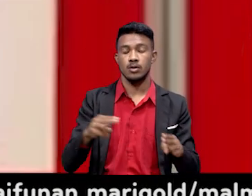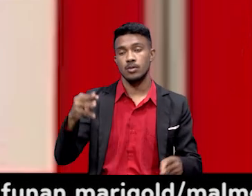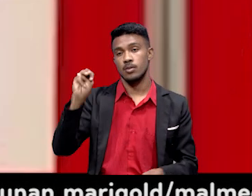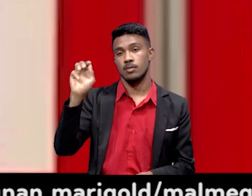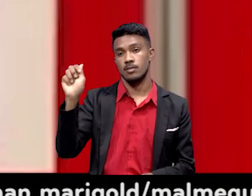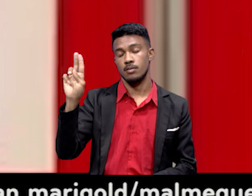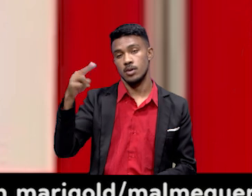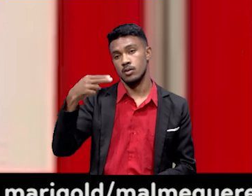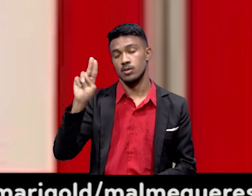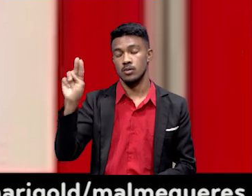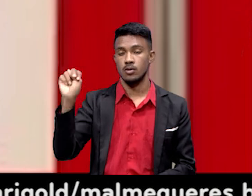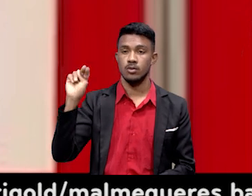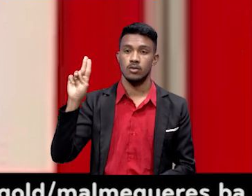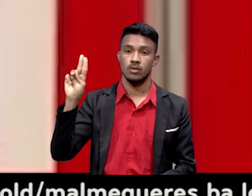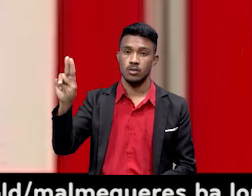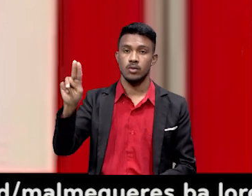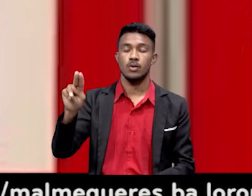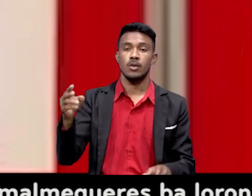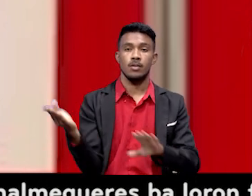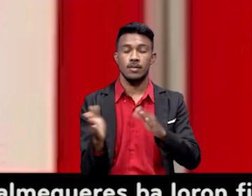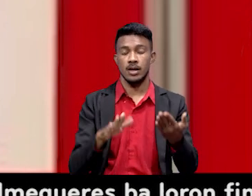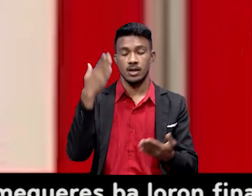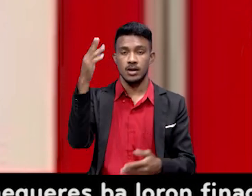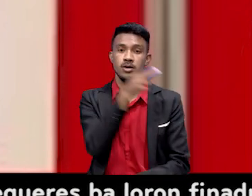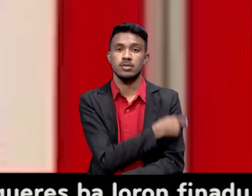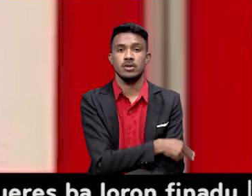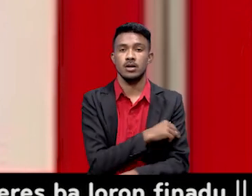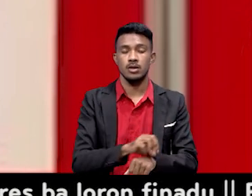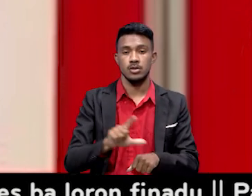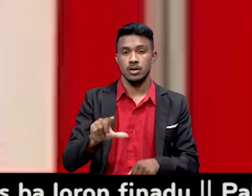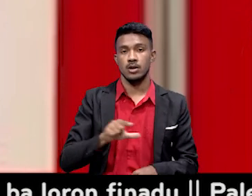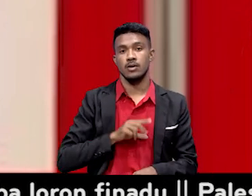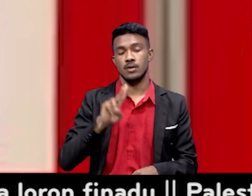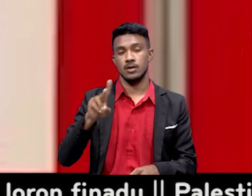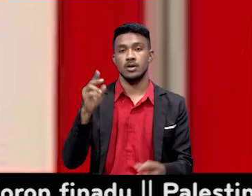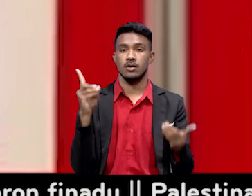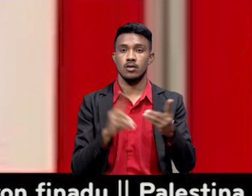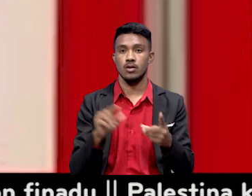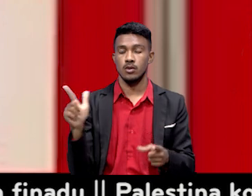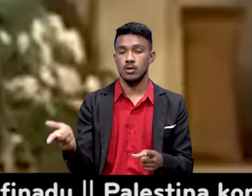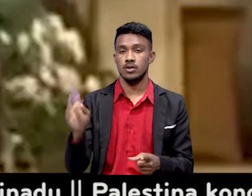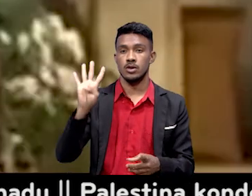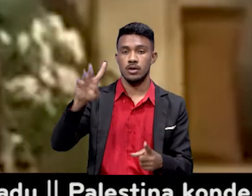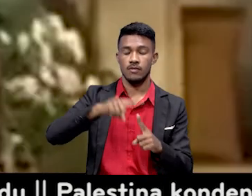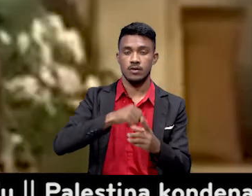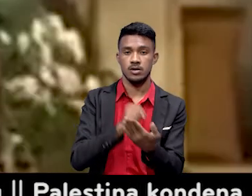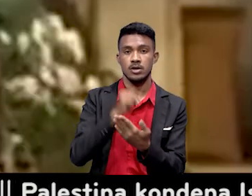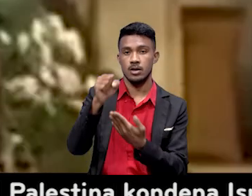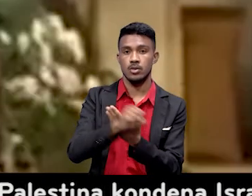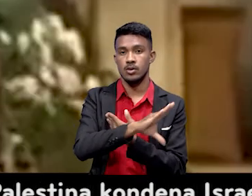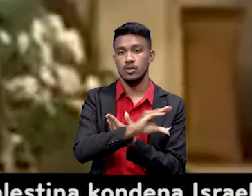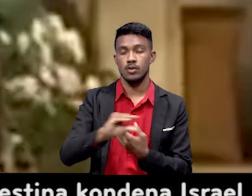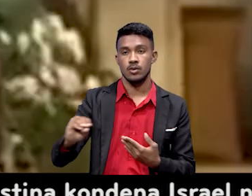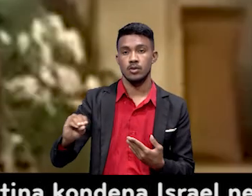Bulere, Caratayano, Rakotuísi, Hospital Nacional Guido Valadares, e Aloron Ruanulo Resenhat, Fula Setembro, né? No Matebian